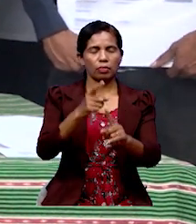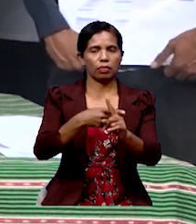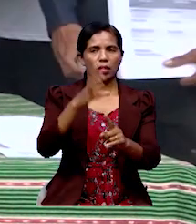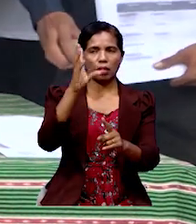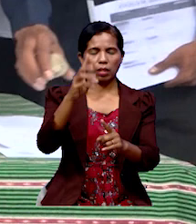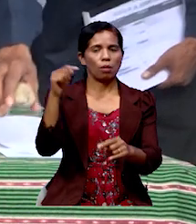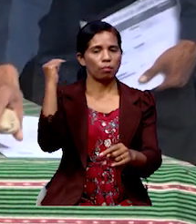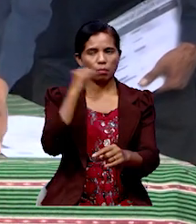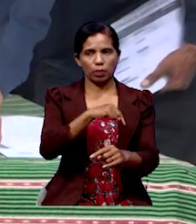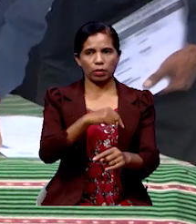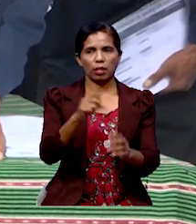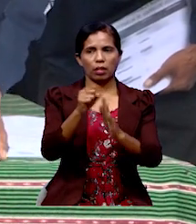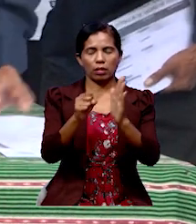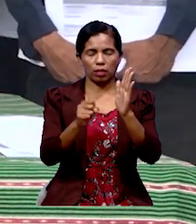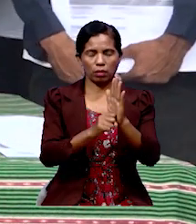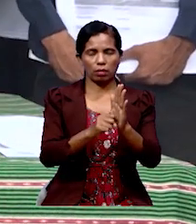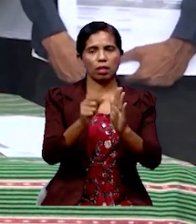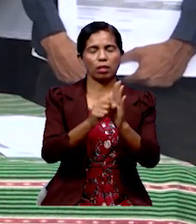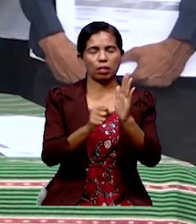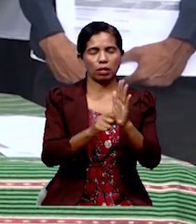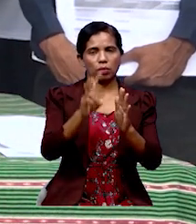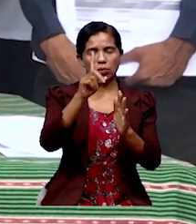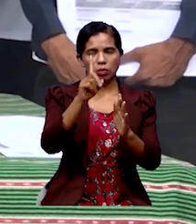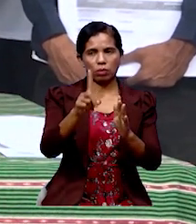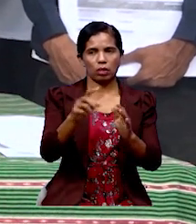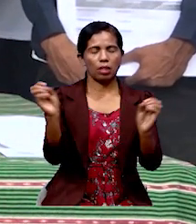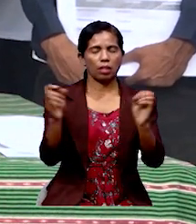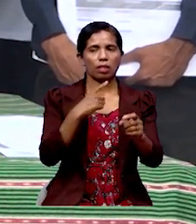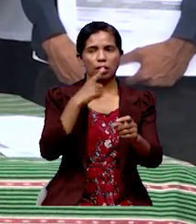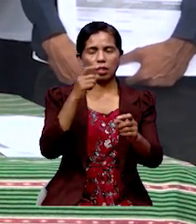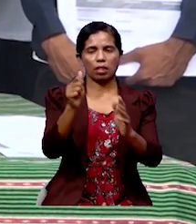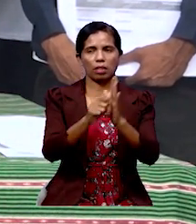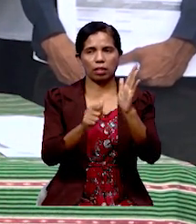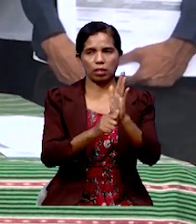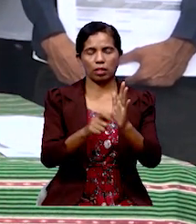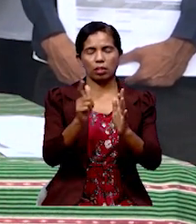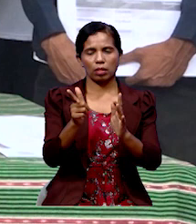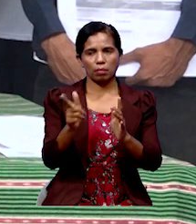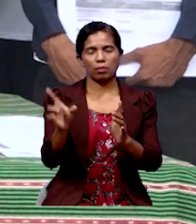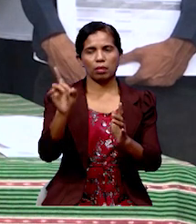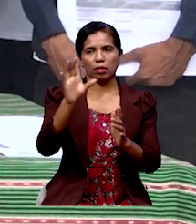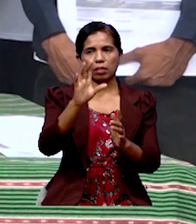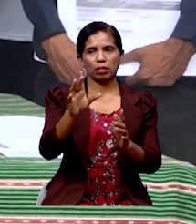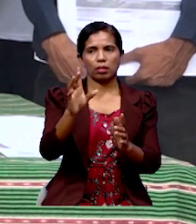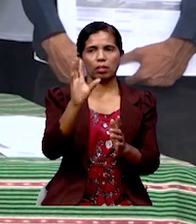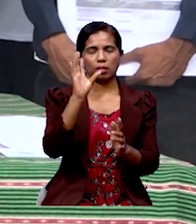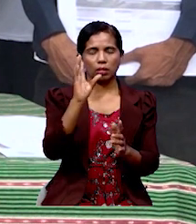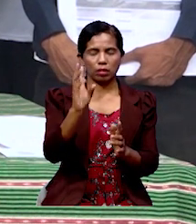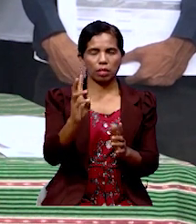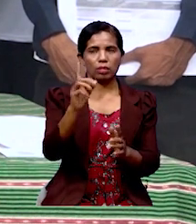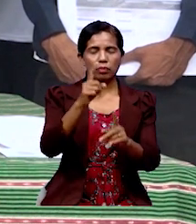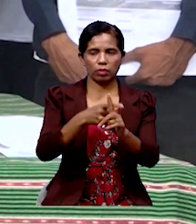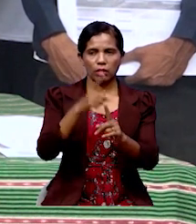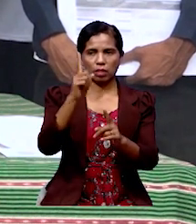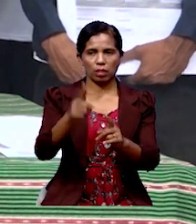Bosok ten estatuto artigo 1.87. La iha artigo ida desde 1.87 ata dihan 6 meses expulsau. Atu expulsa ema